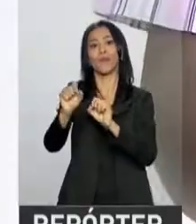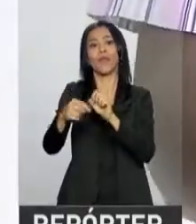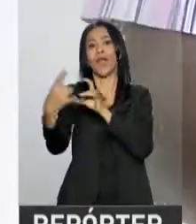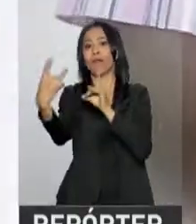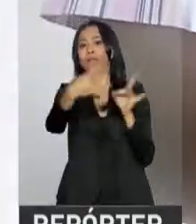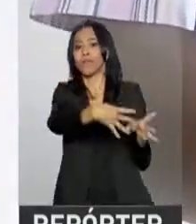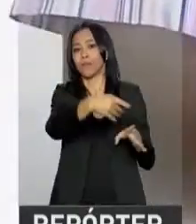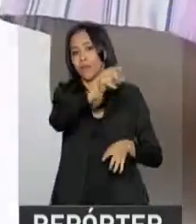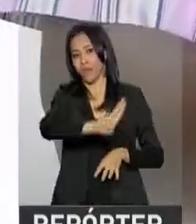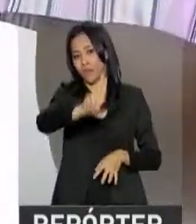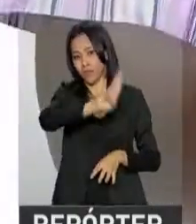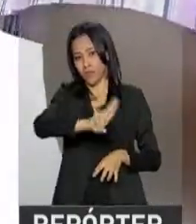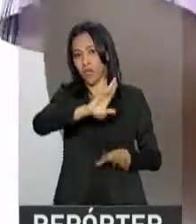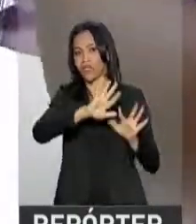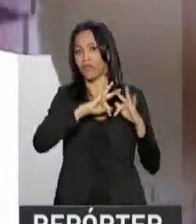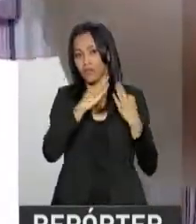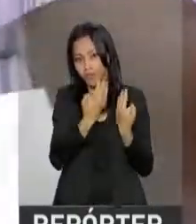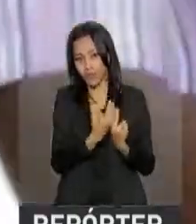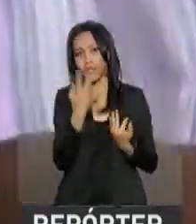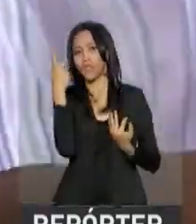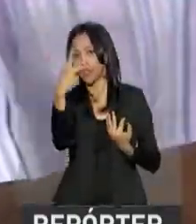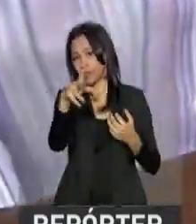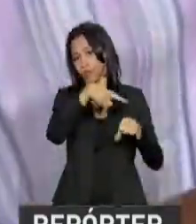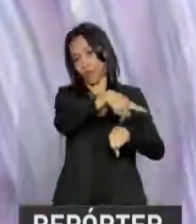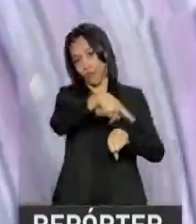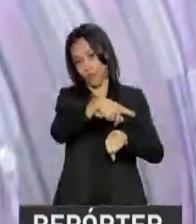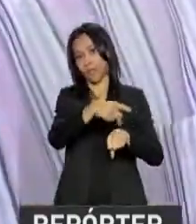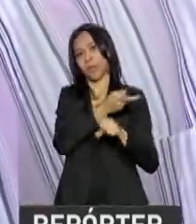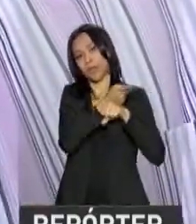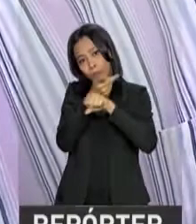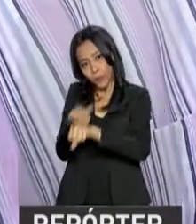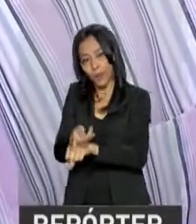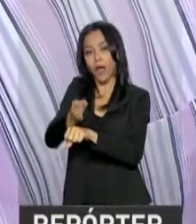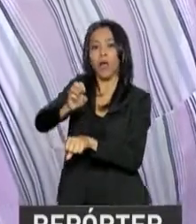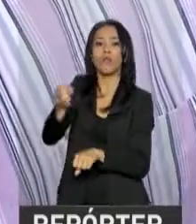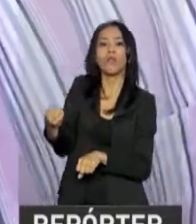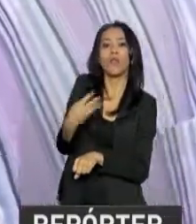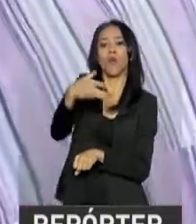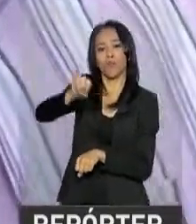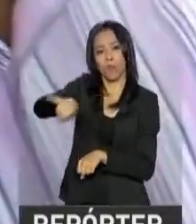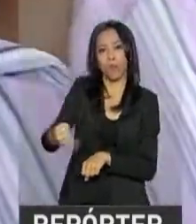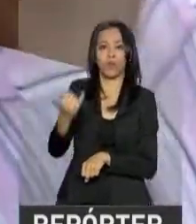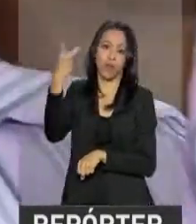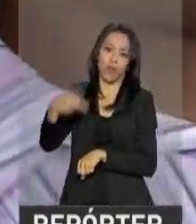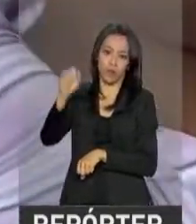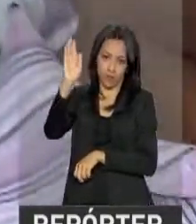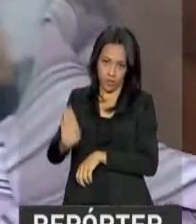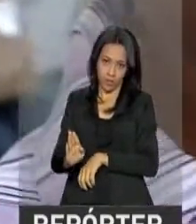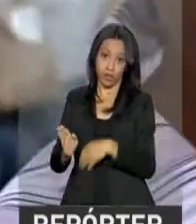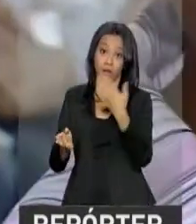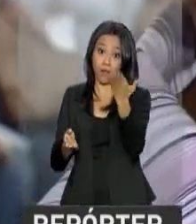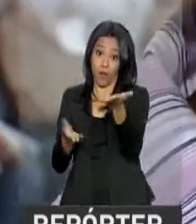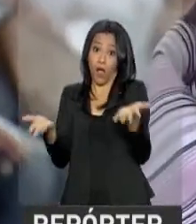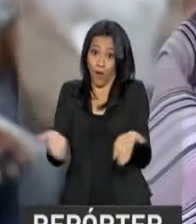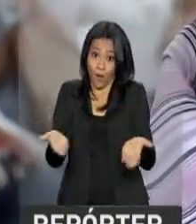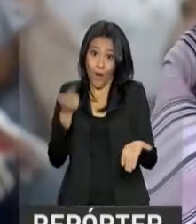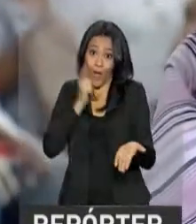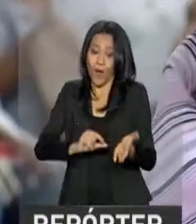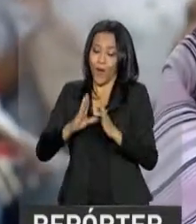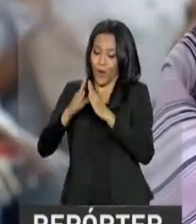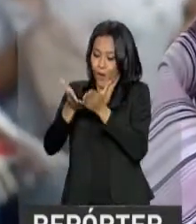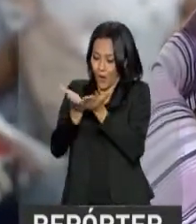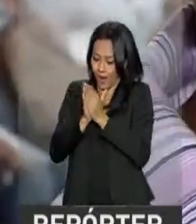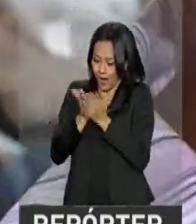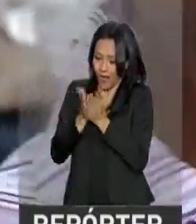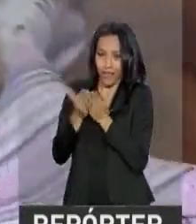universidade ea família na venezuela para buscar novas oportunidades no brasil agora com a carteira em mãos